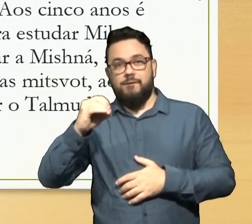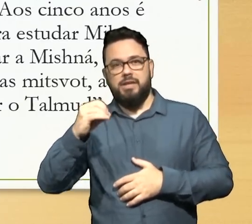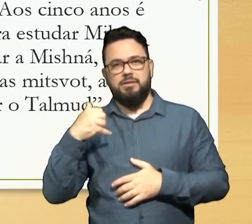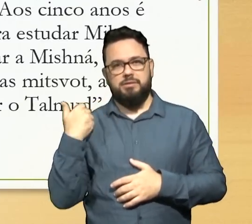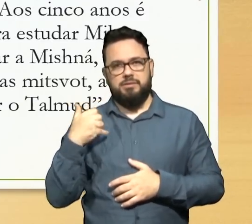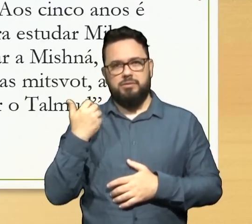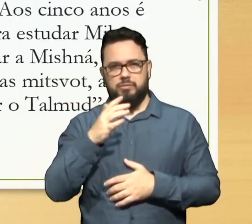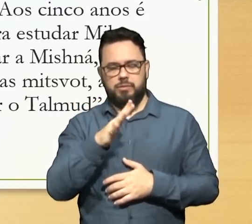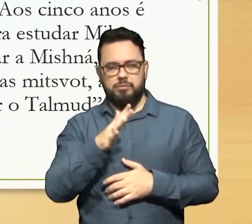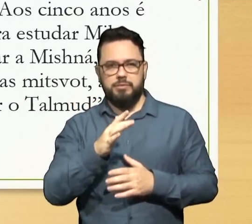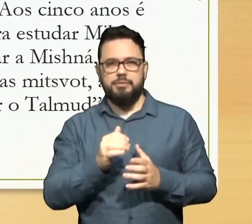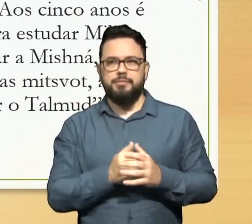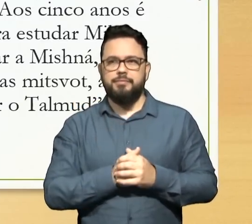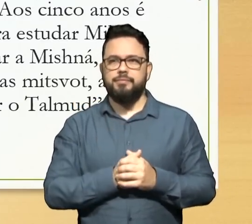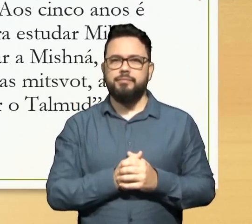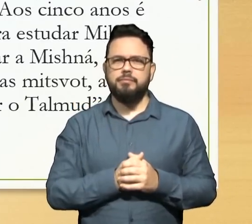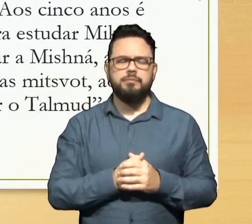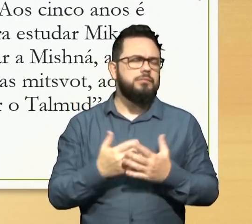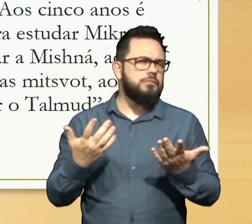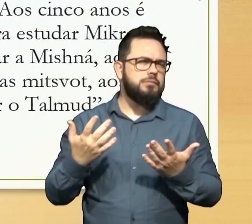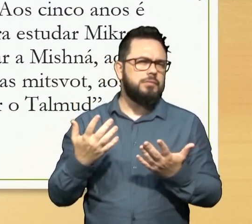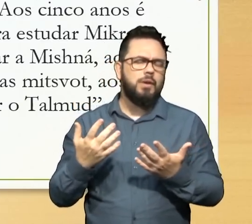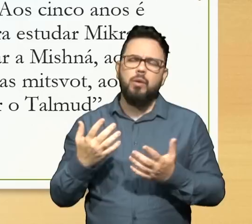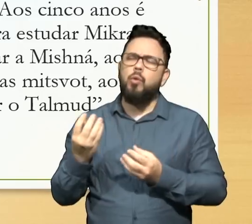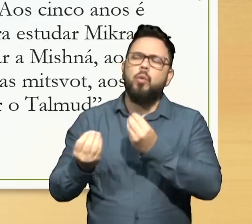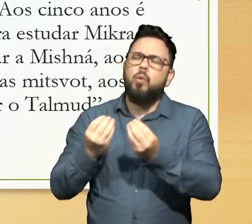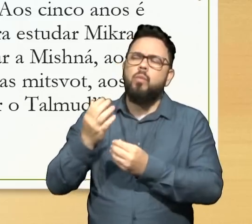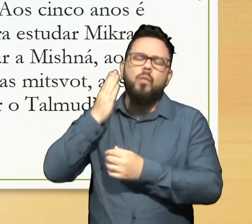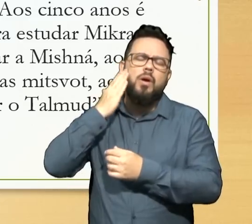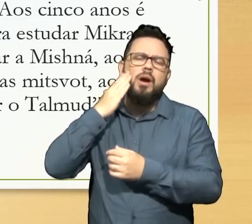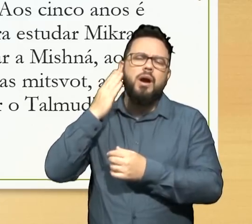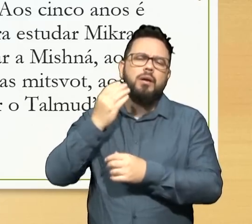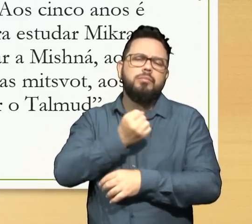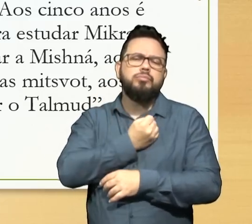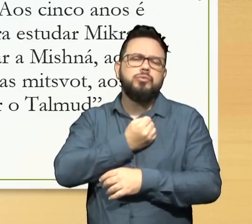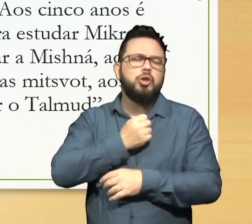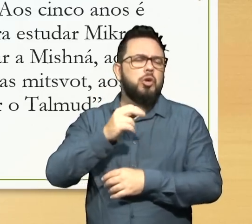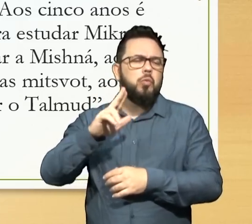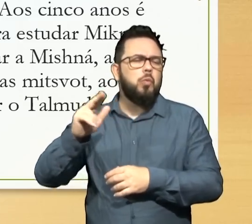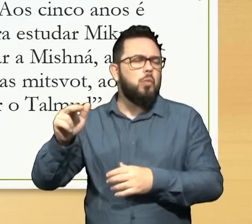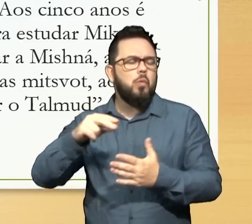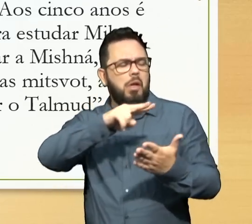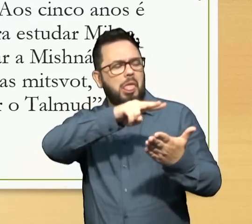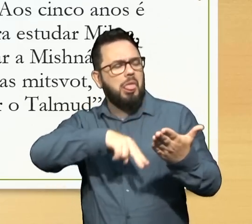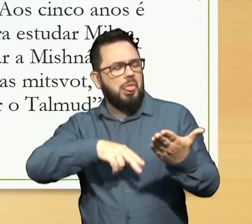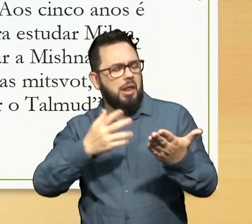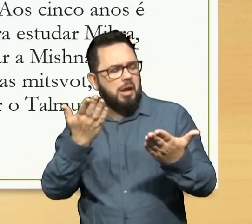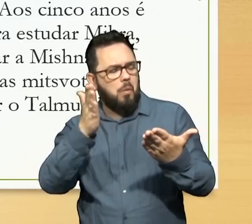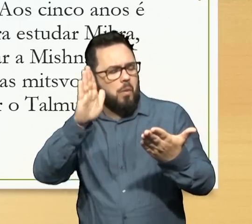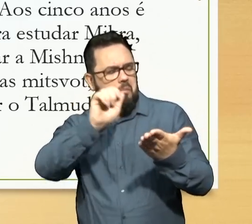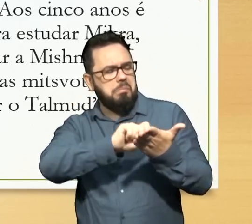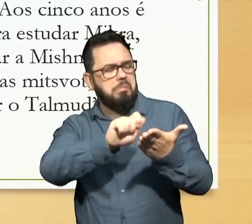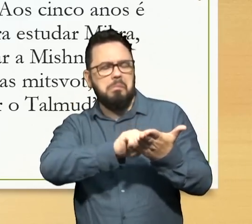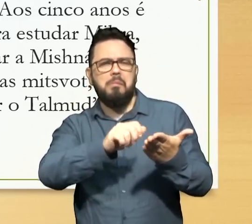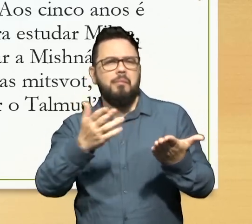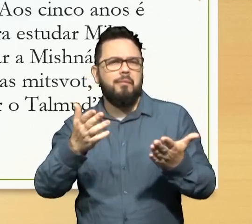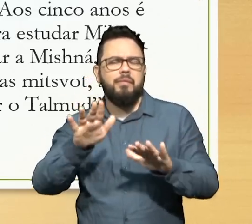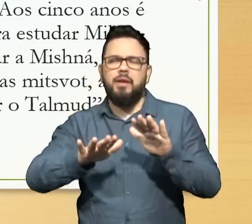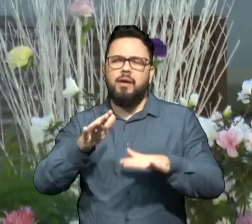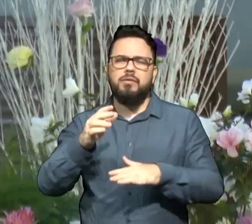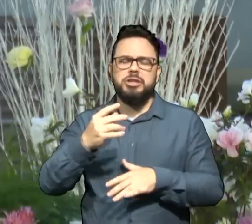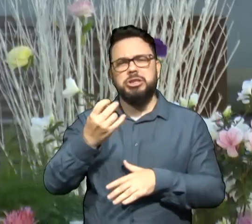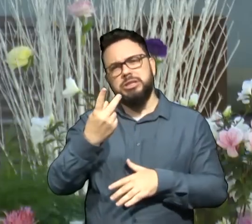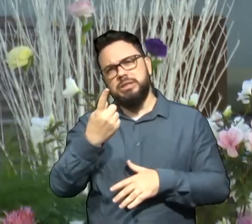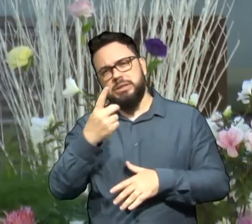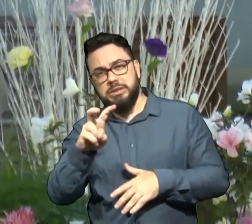anos Rodrigo De onde você tirou isso Eu nunca lso no desejar todas Nações nem De onde você tirou que João deveria ter essa idade